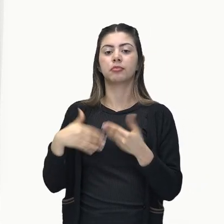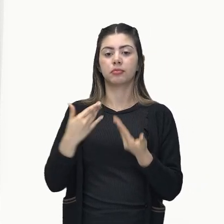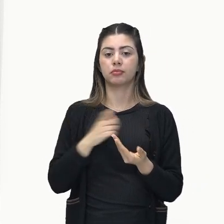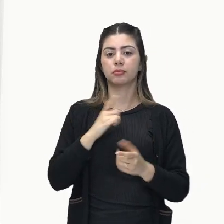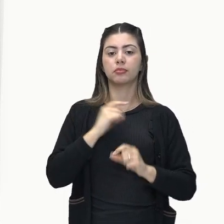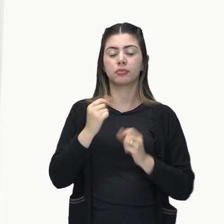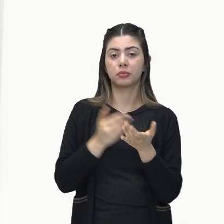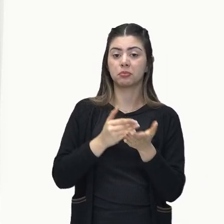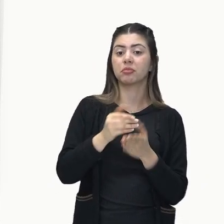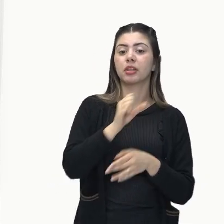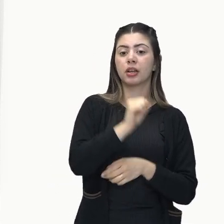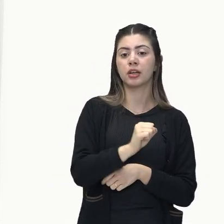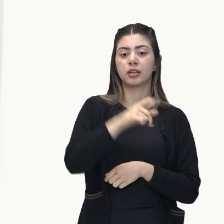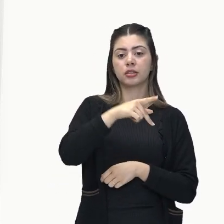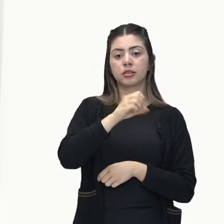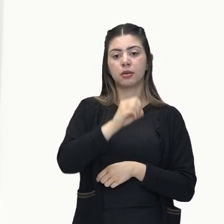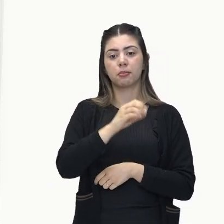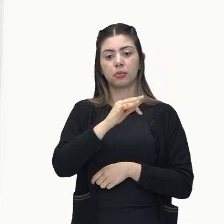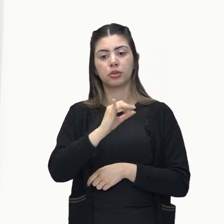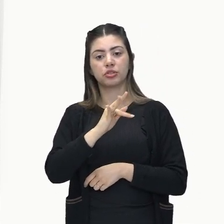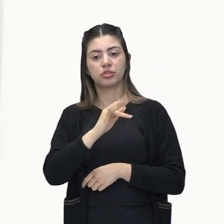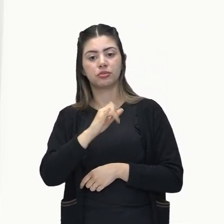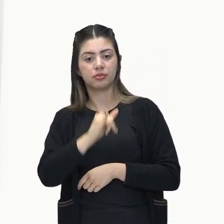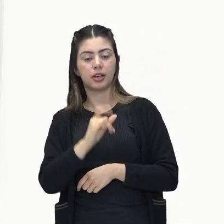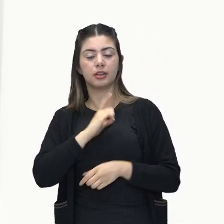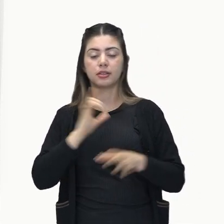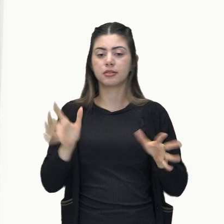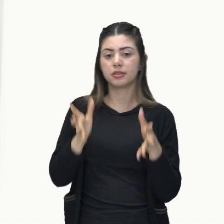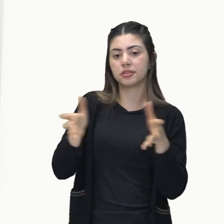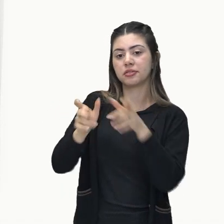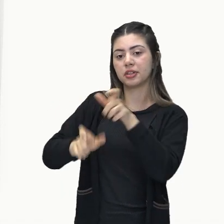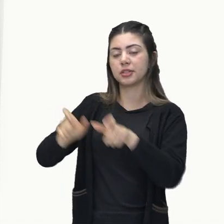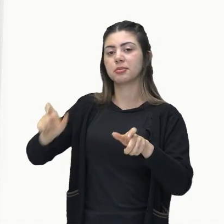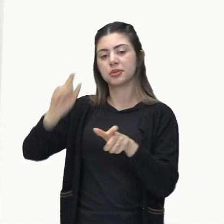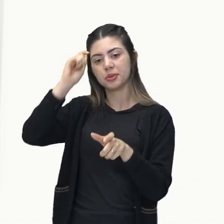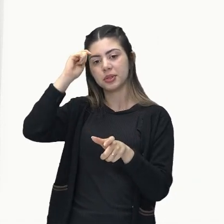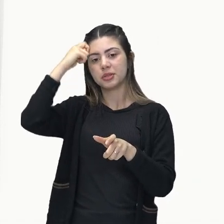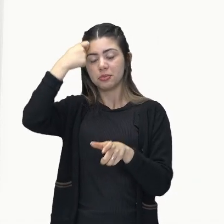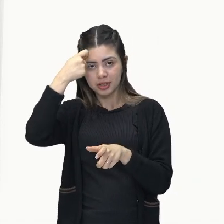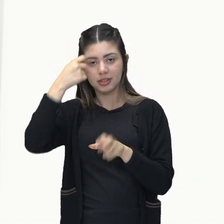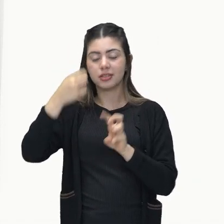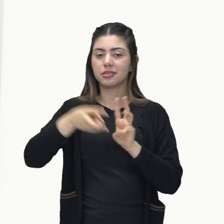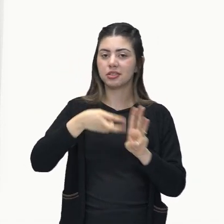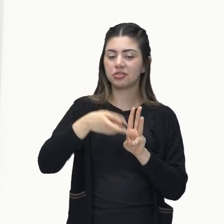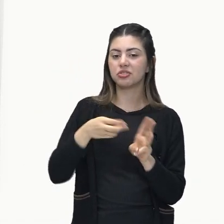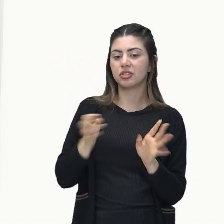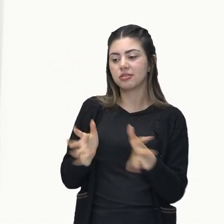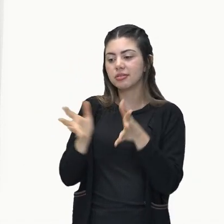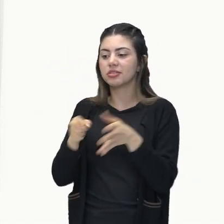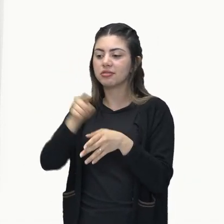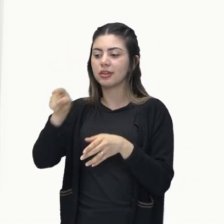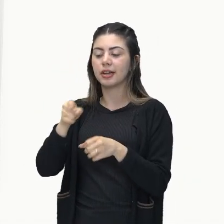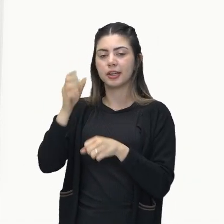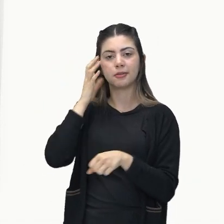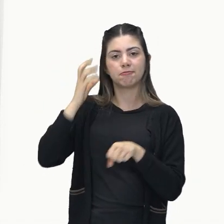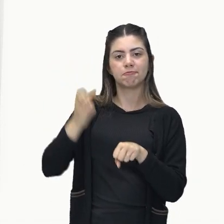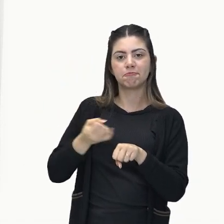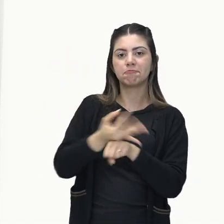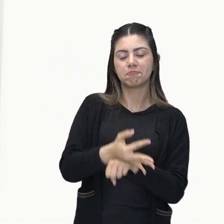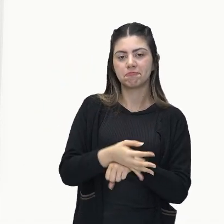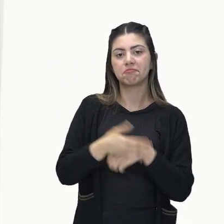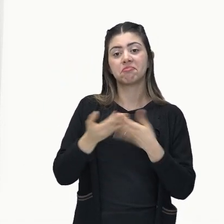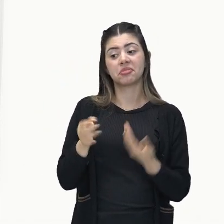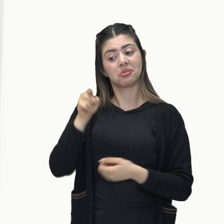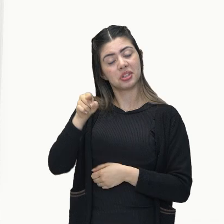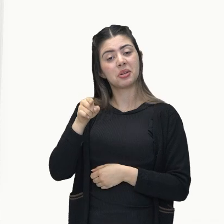pelo Spotify para incentivar a criação de podcasts por pessoas negras e indígenas no país. Então é algo que faz parte da realidade do professor